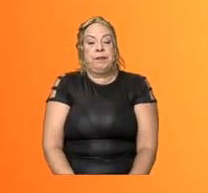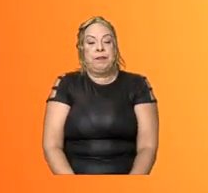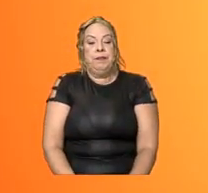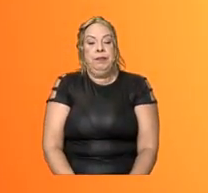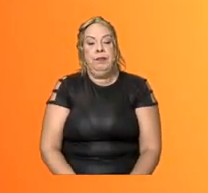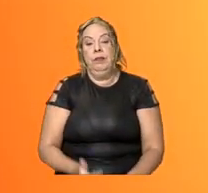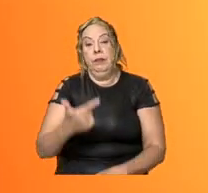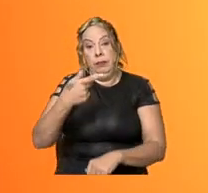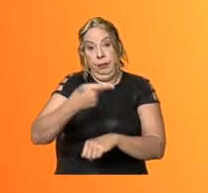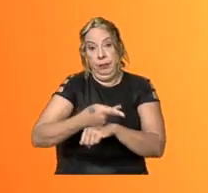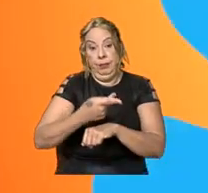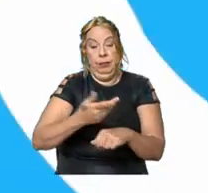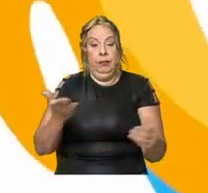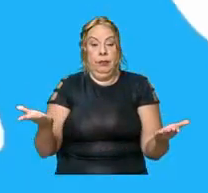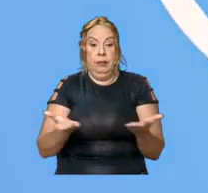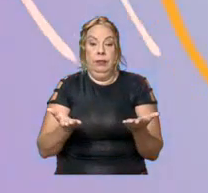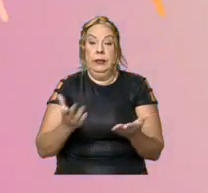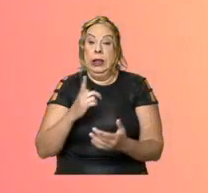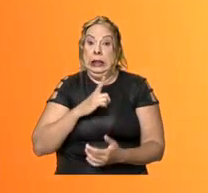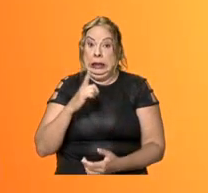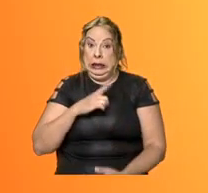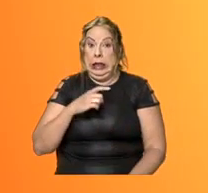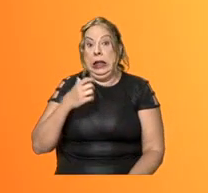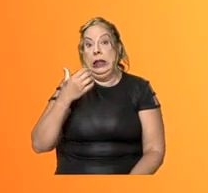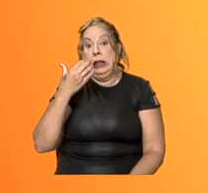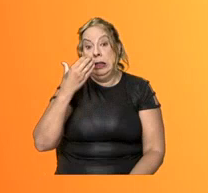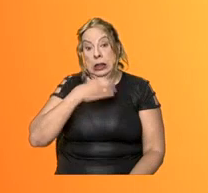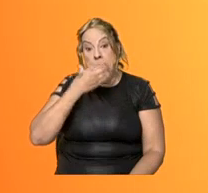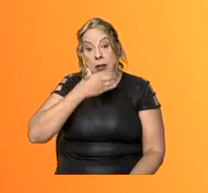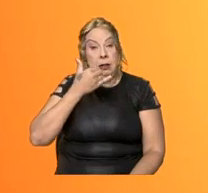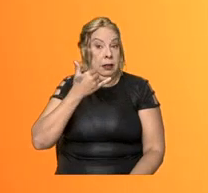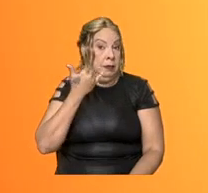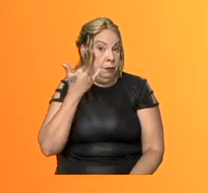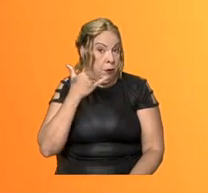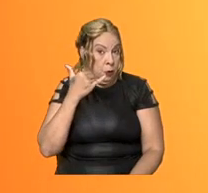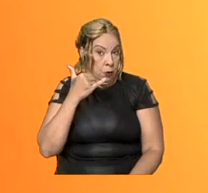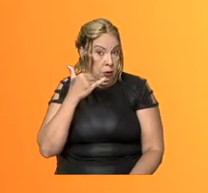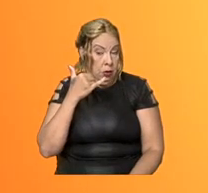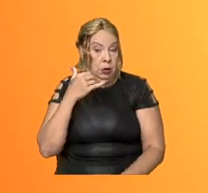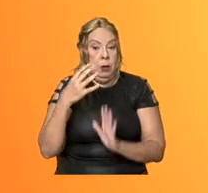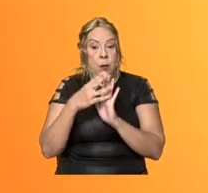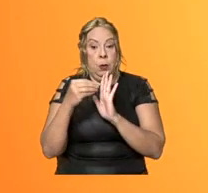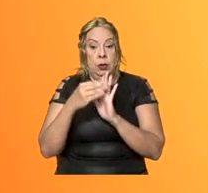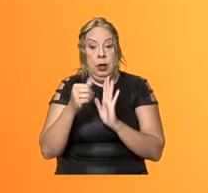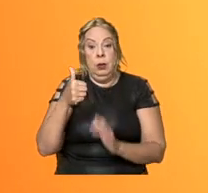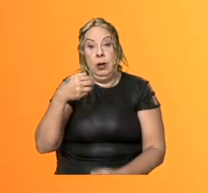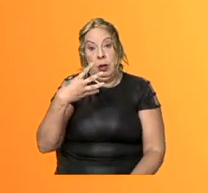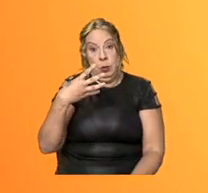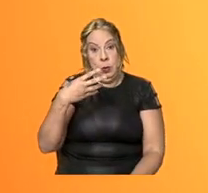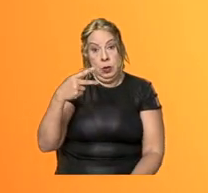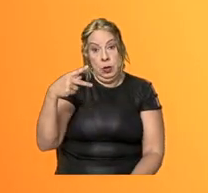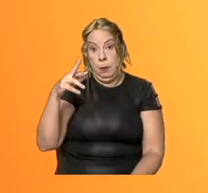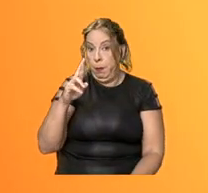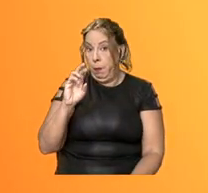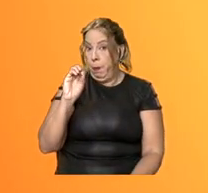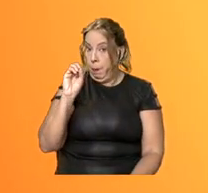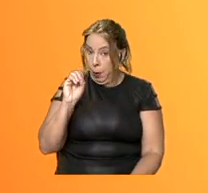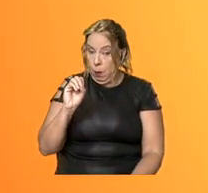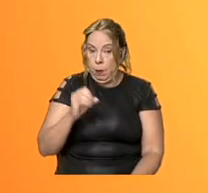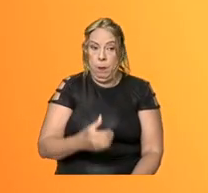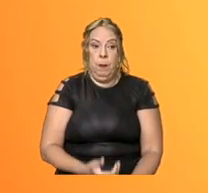No segundo prêmio de hoje, tem um iPhone 14 Pro. Um iPhone 14 Pro agora, no segundo